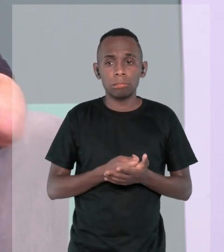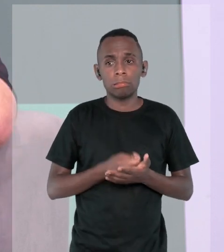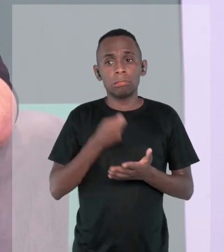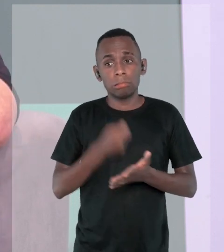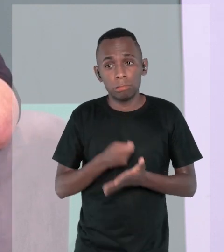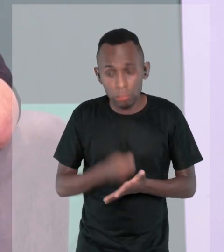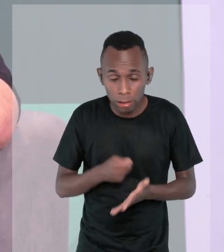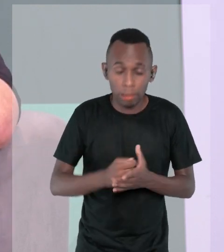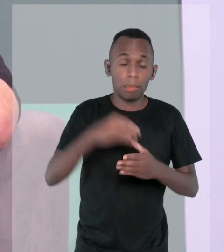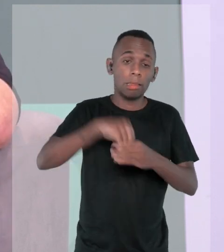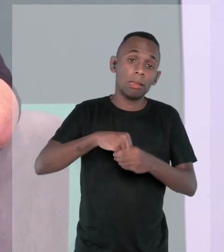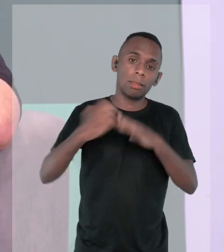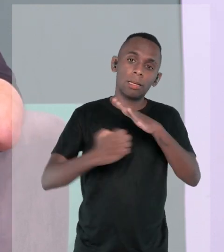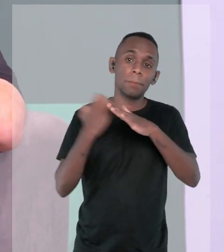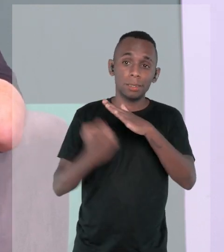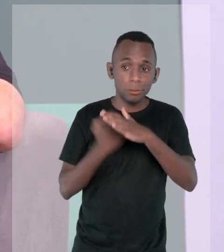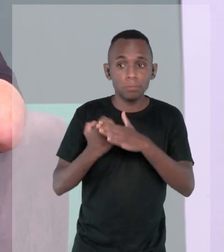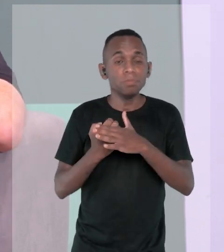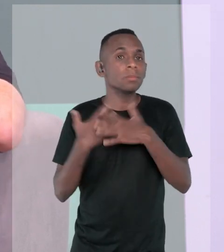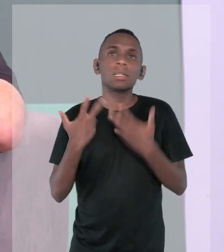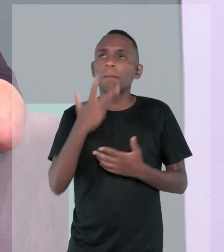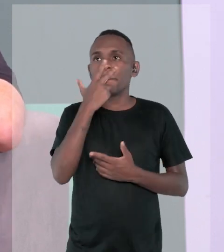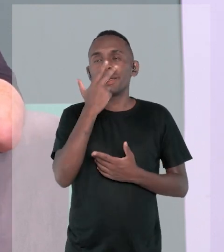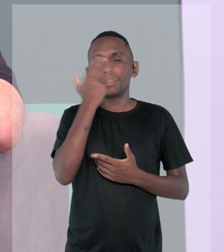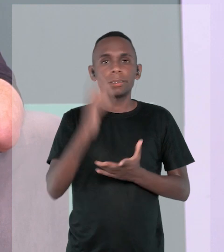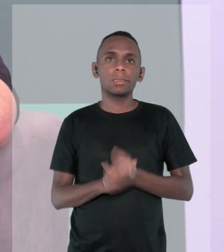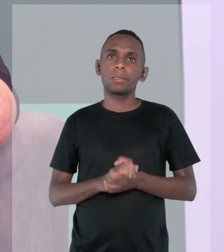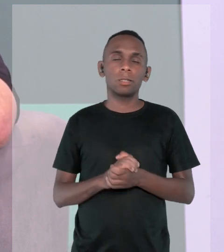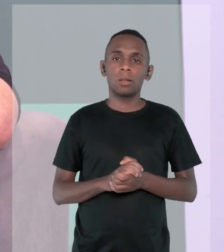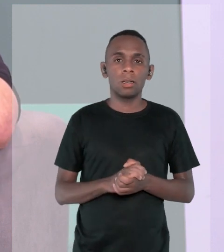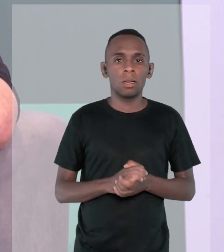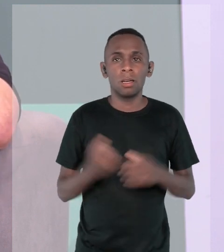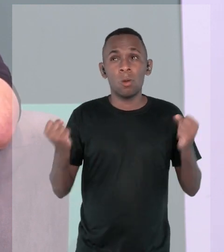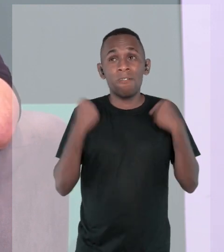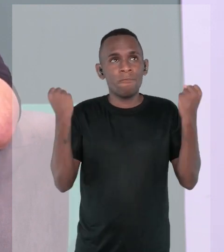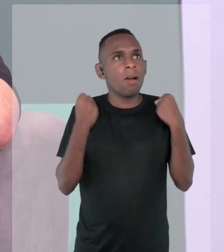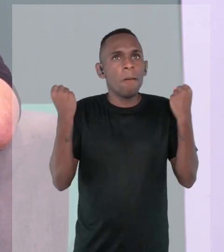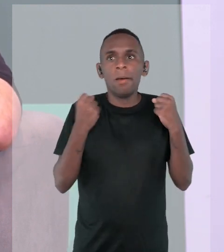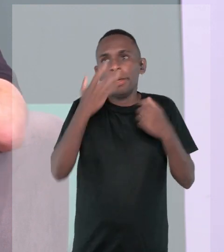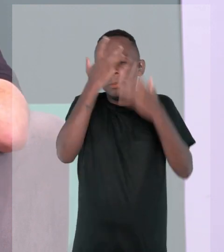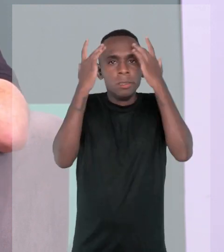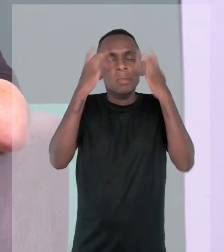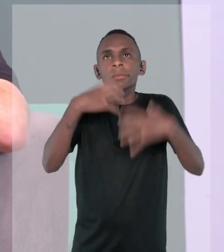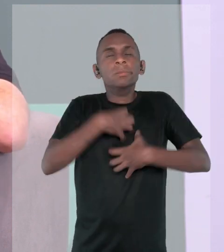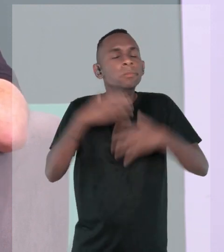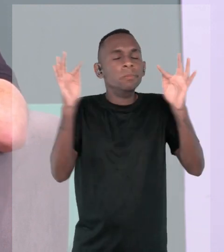neurótica mesmo dentro das empresas, né, que virou uma fábrica de infelicidade.